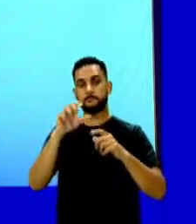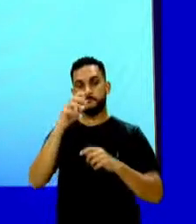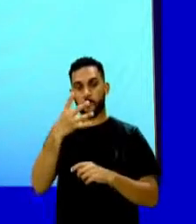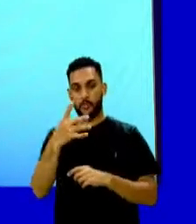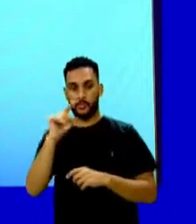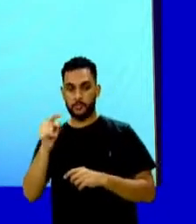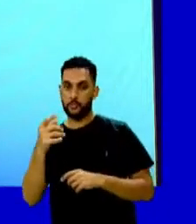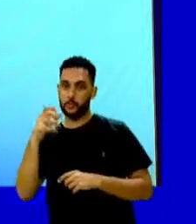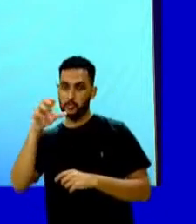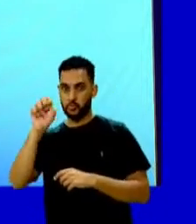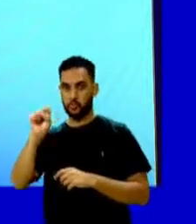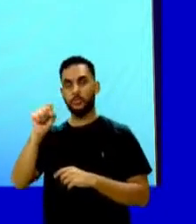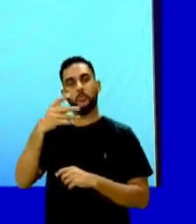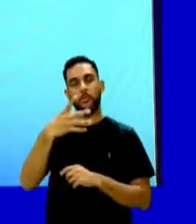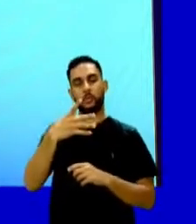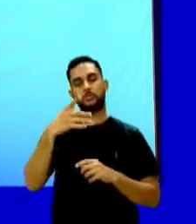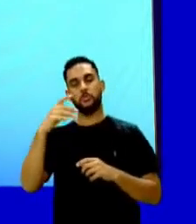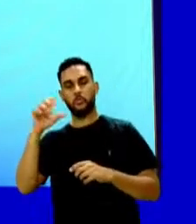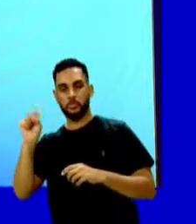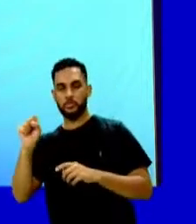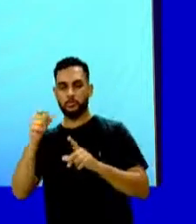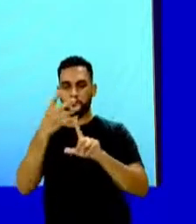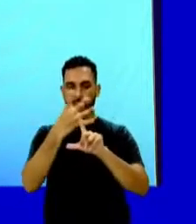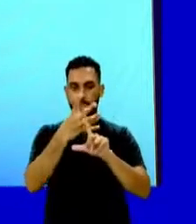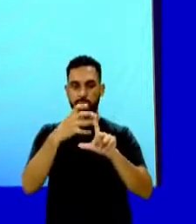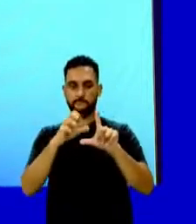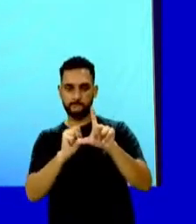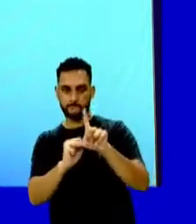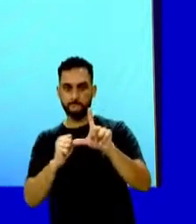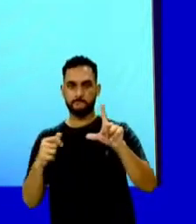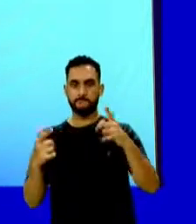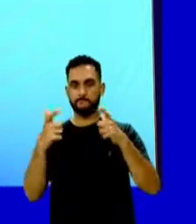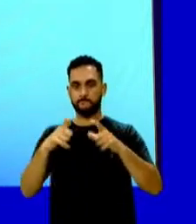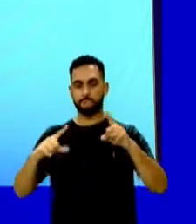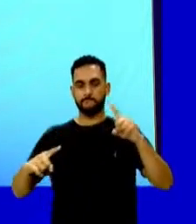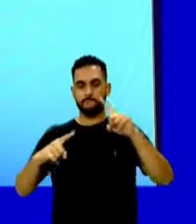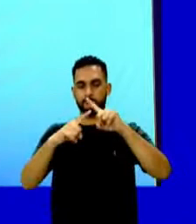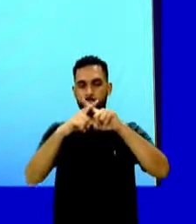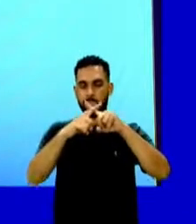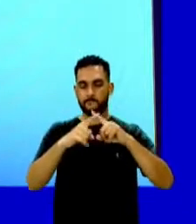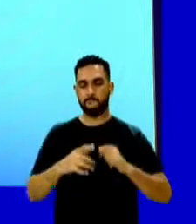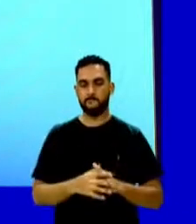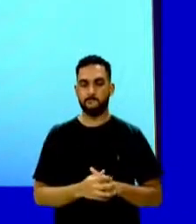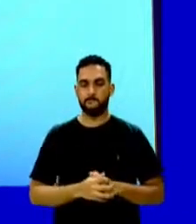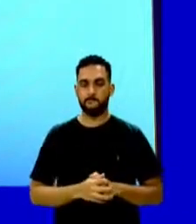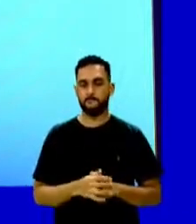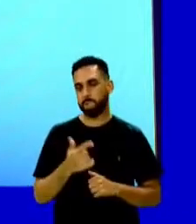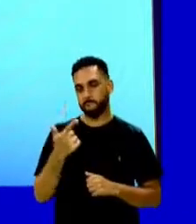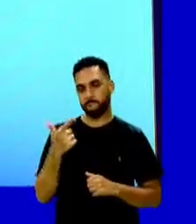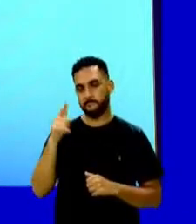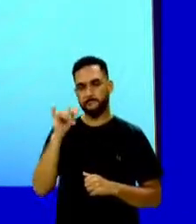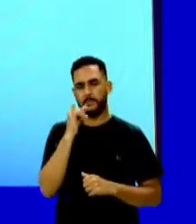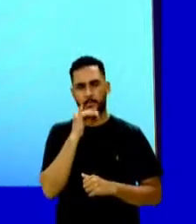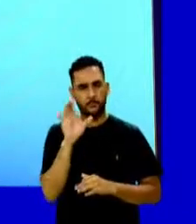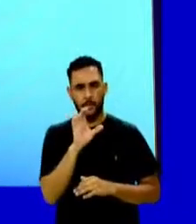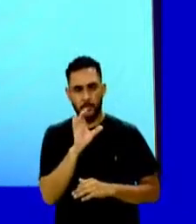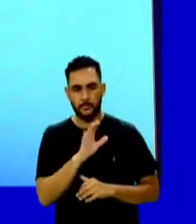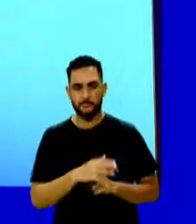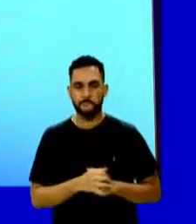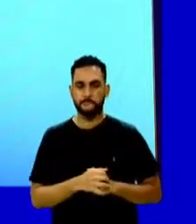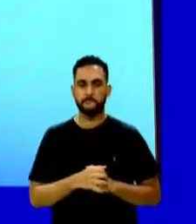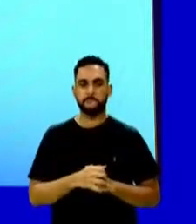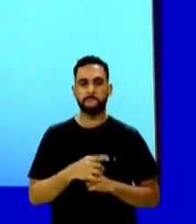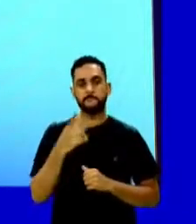4,4, oito é o ponto de interseção dessas retas Agora eu tenho outro exemplo aqui rapidinho